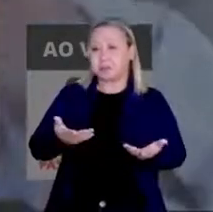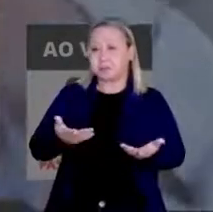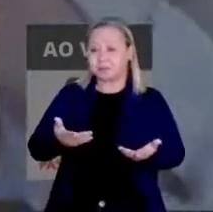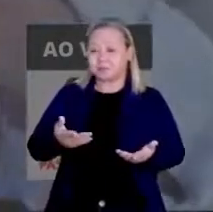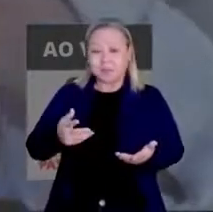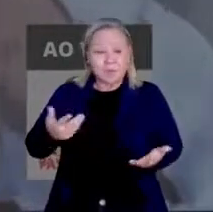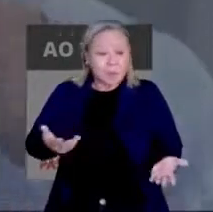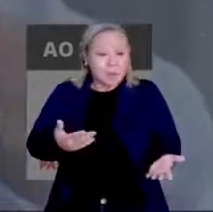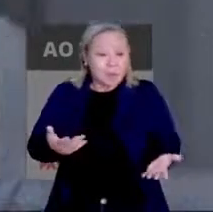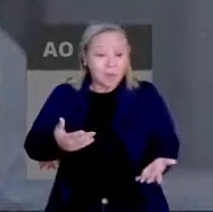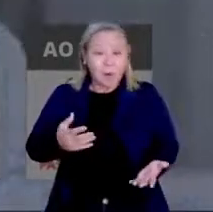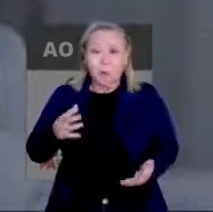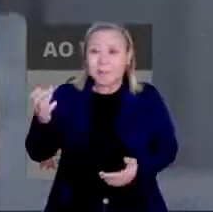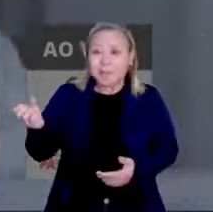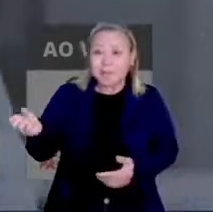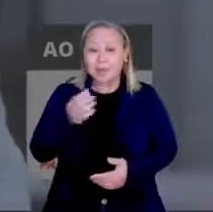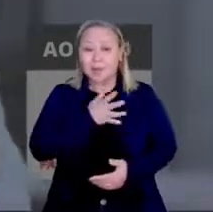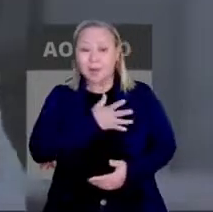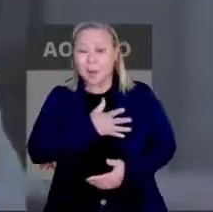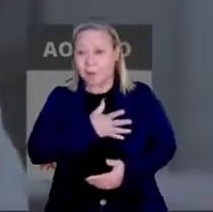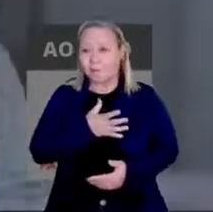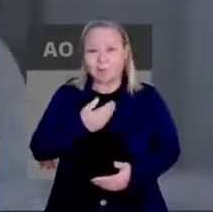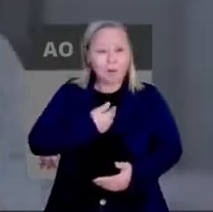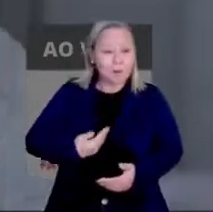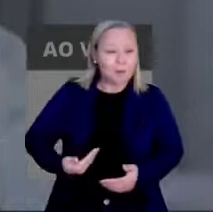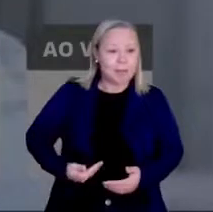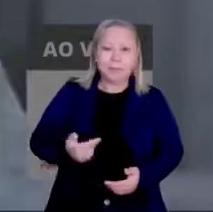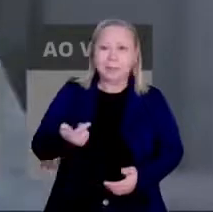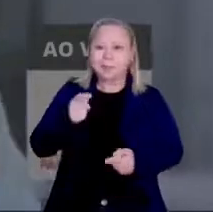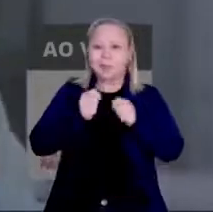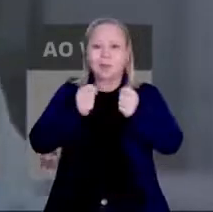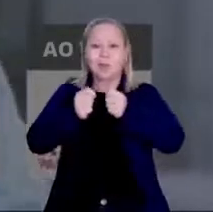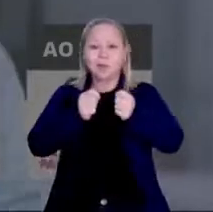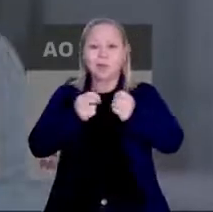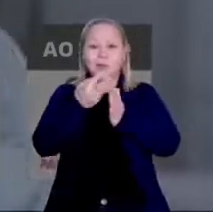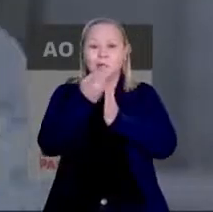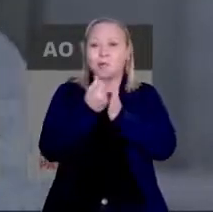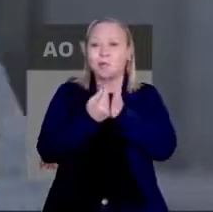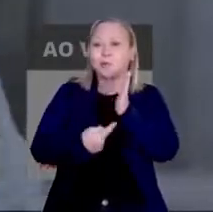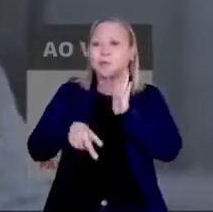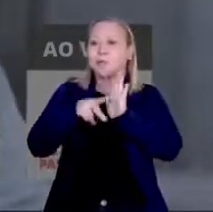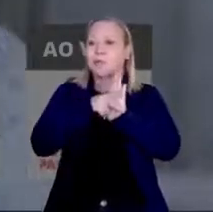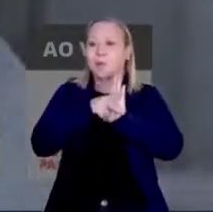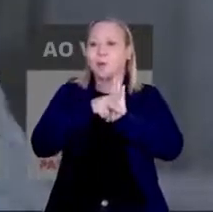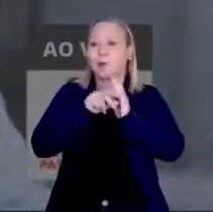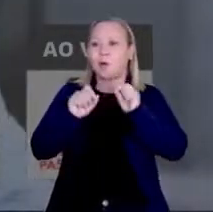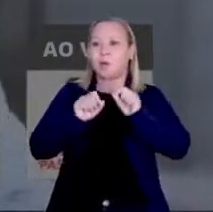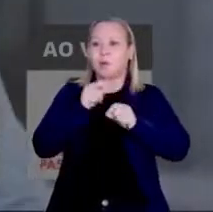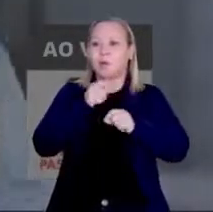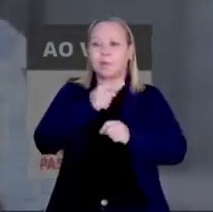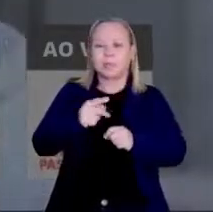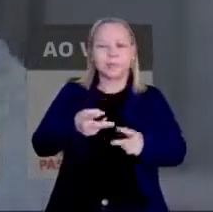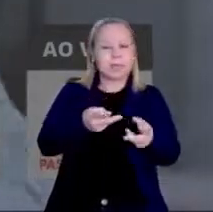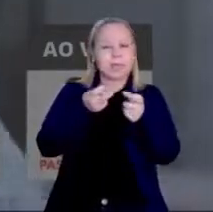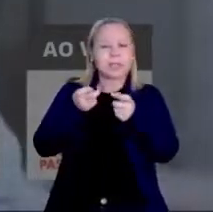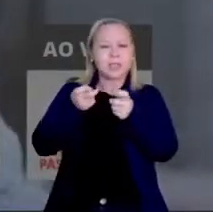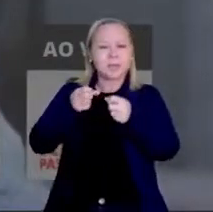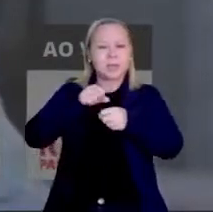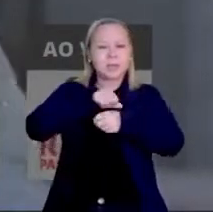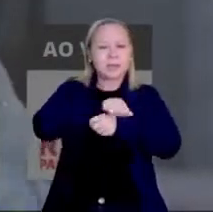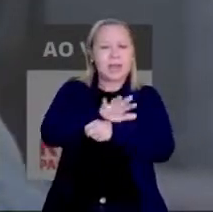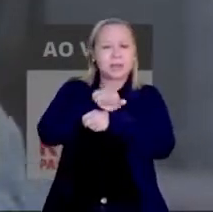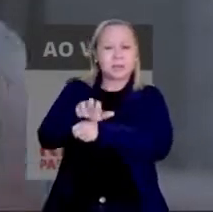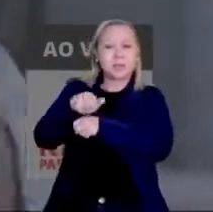possível esse povo voltar a ser feliz. Esse povo tem emprego, tem salário, tem educação, tem acesso à cultura,